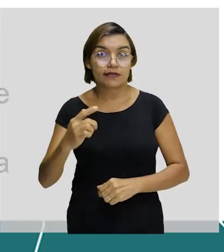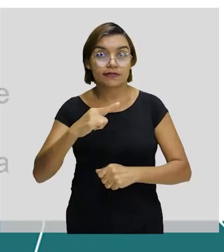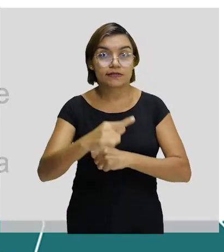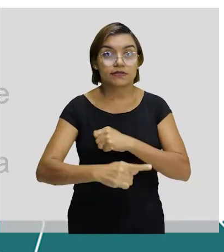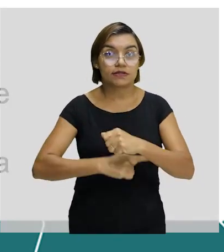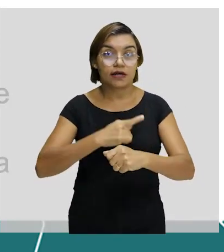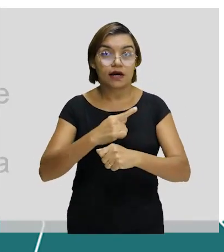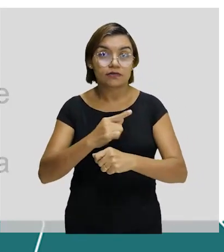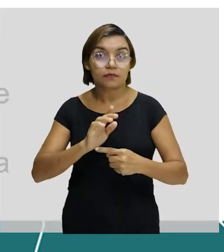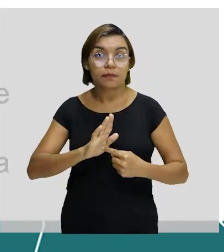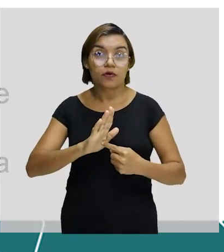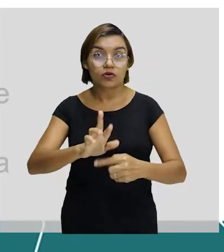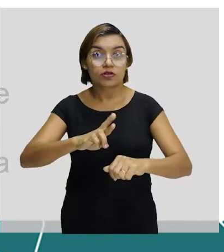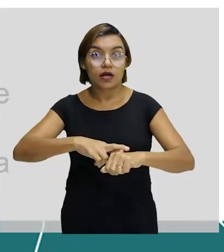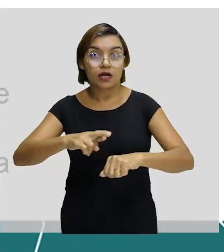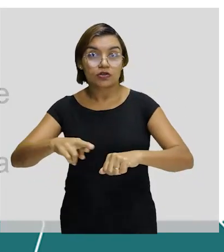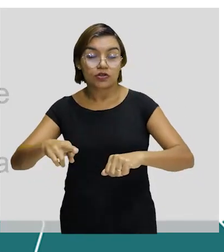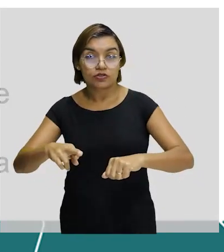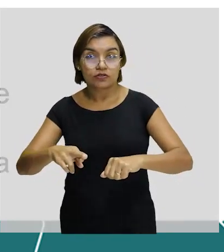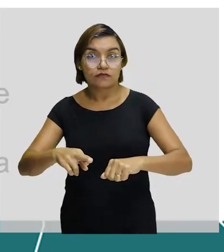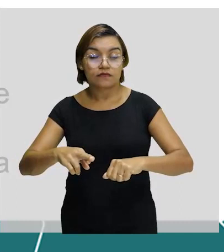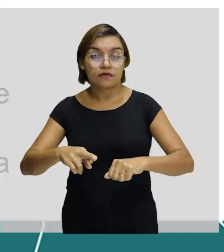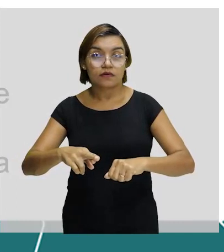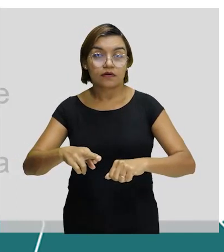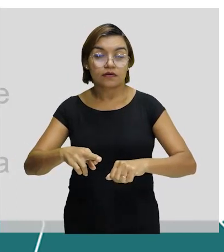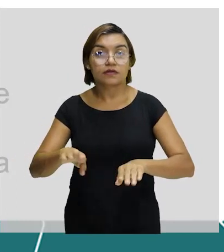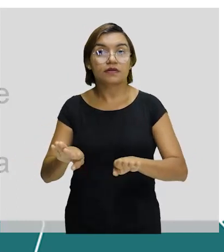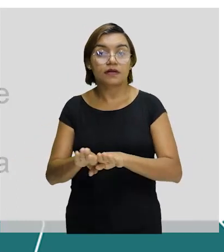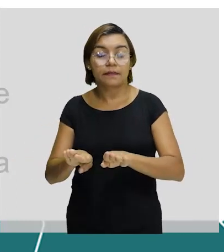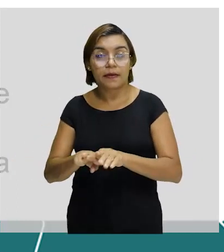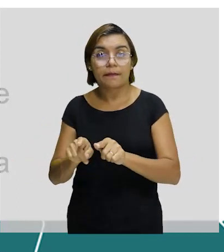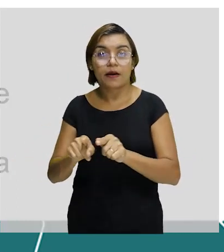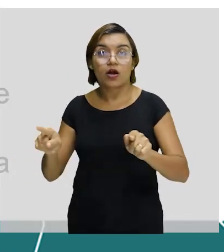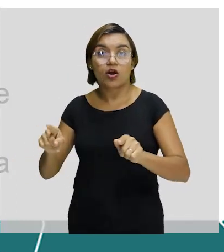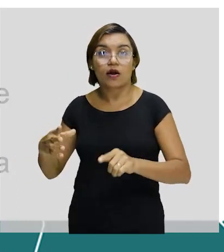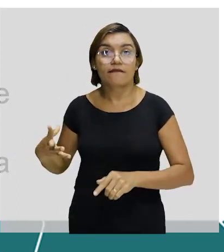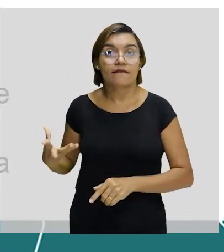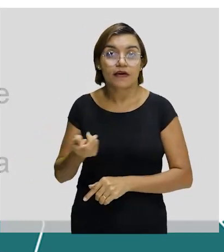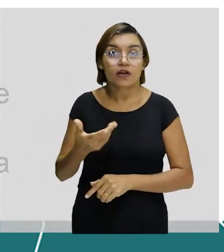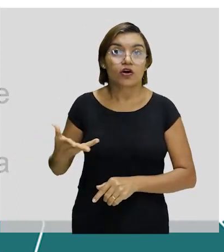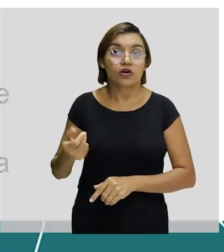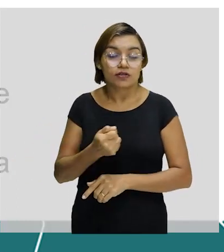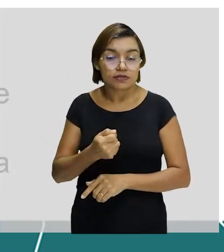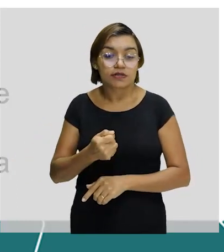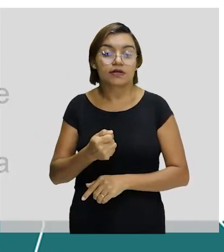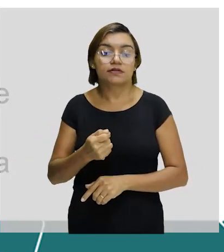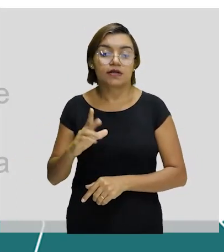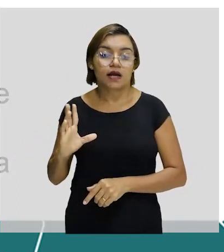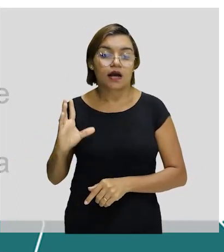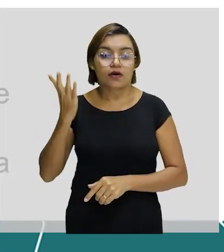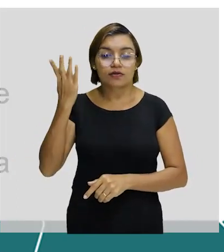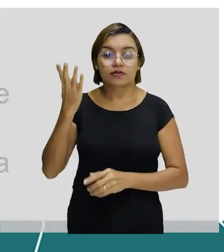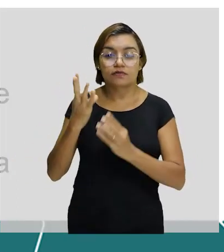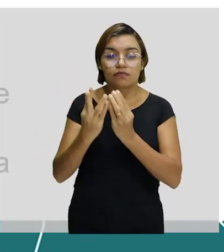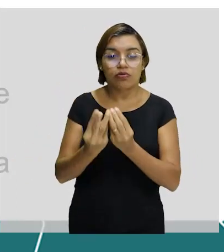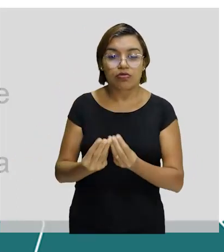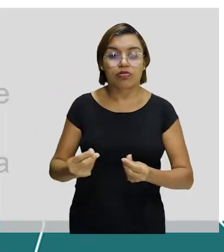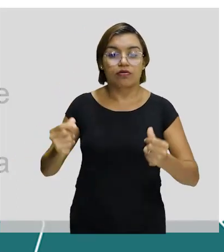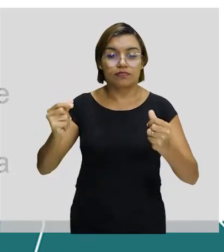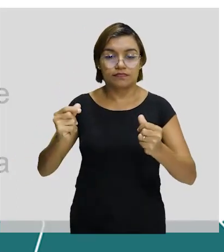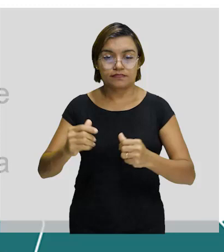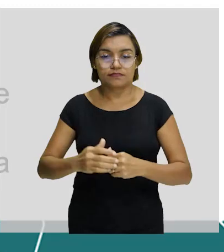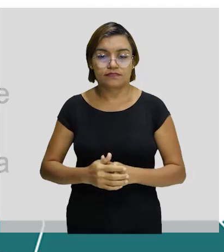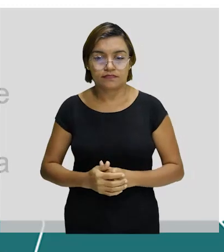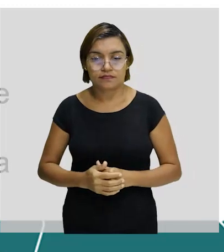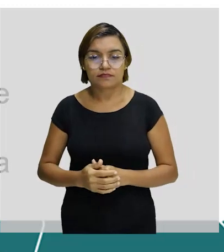na amostra radioativa, maior será a velocidade em que ocorrerá a desintegração, né?